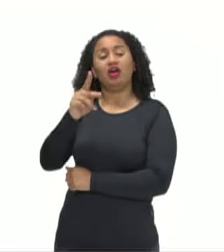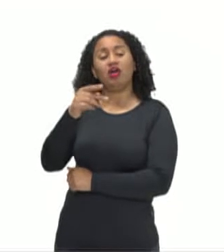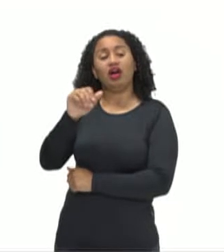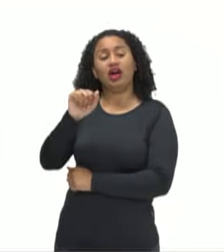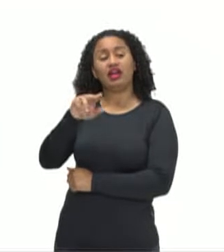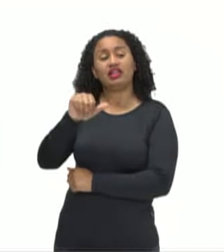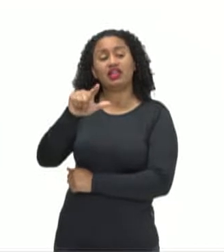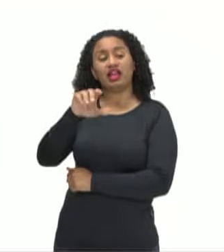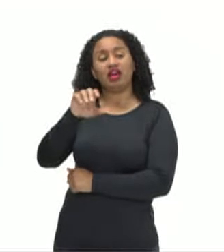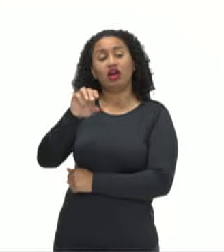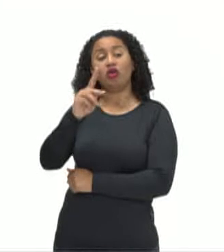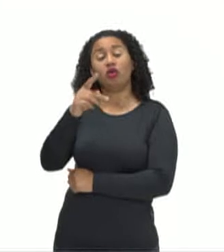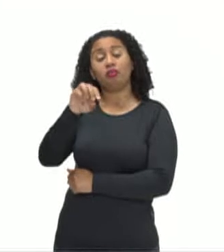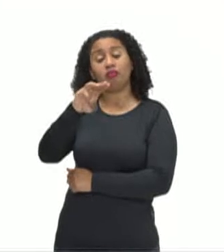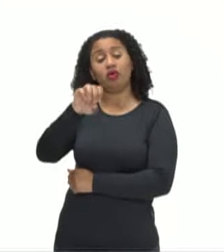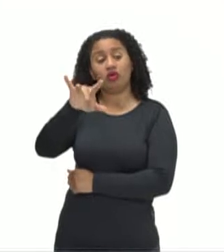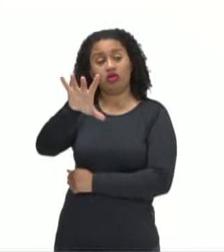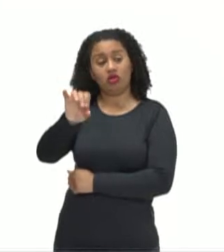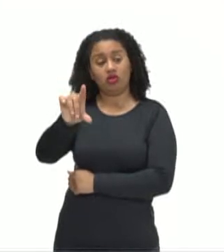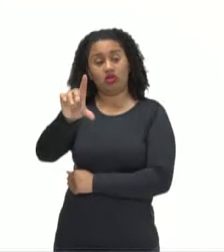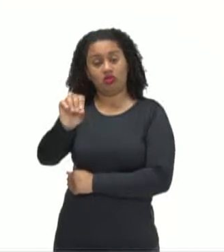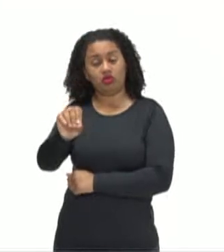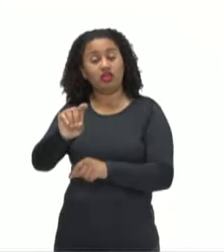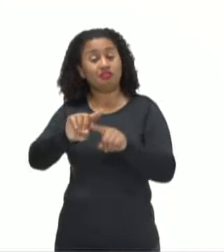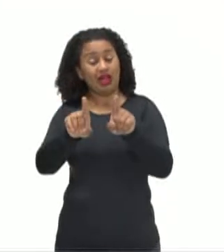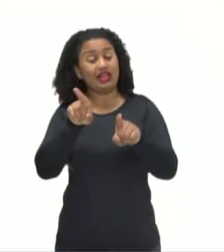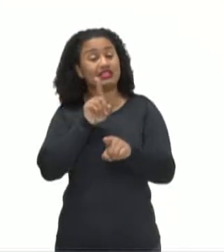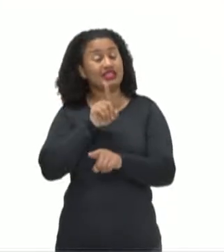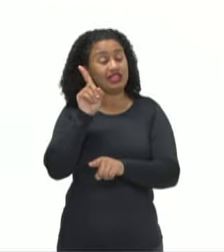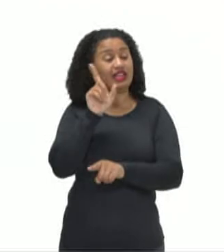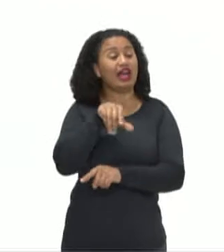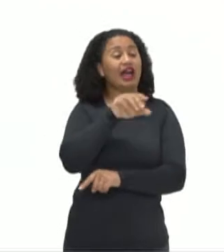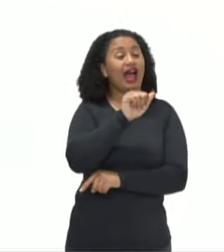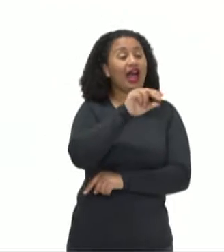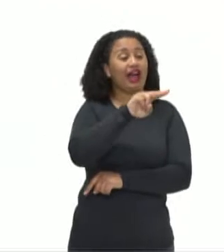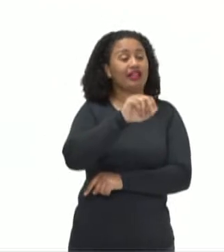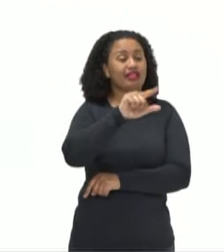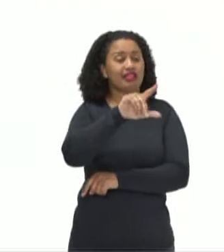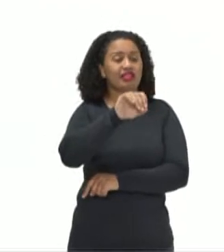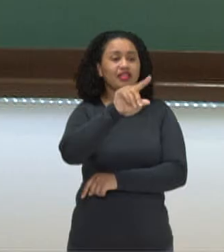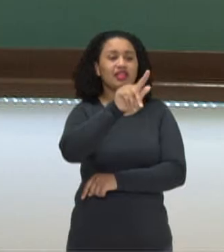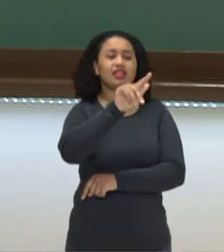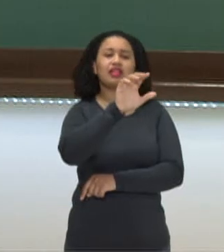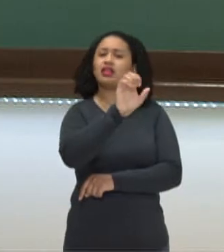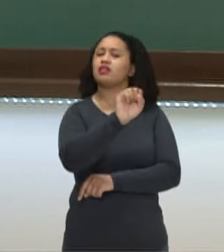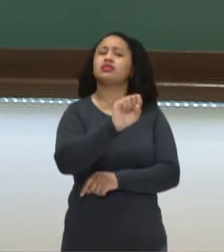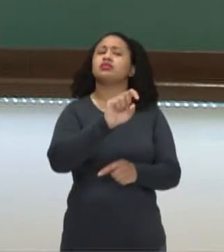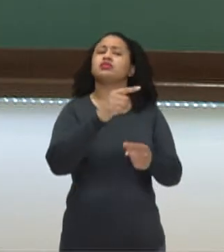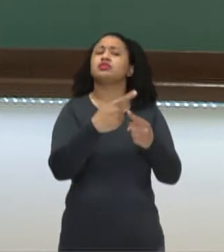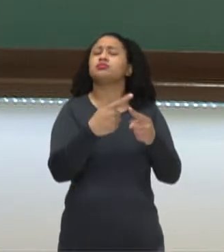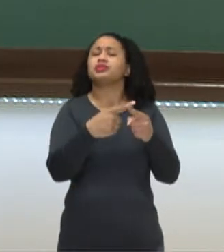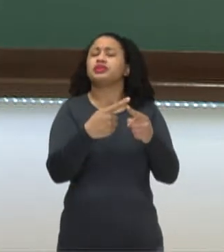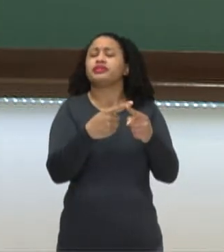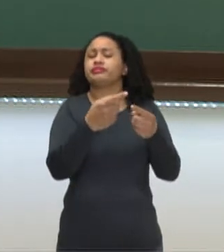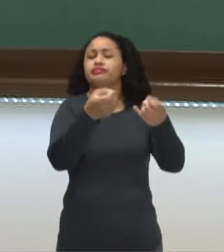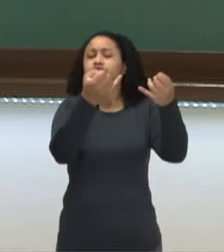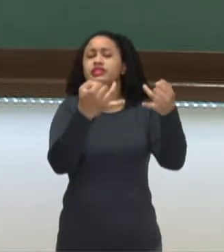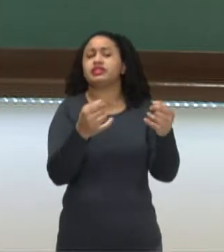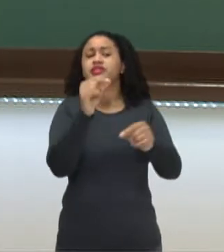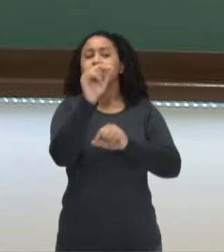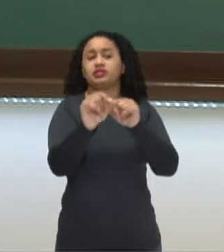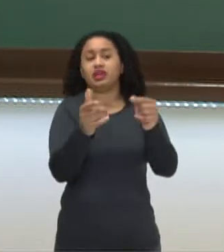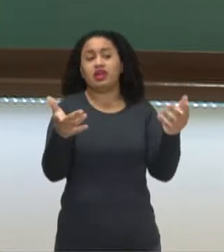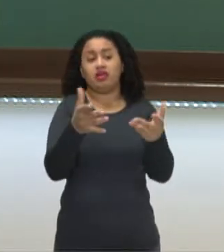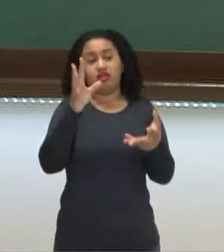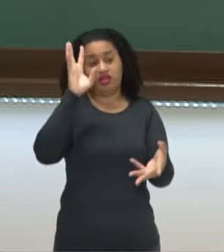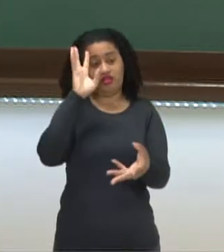sim órgãos que nós chamamos de análogos. Por quê, afinal? Qual é a explicação, né? Então vamos entender